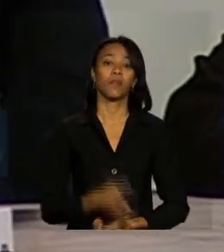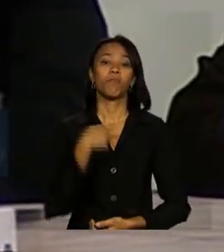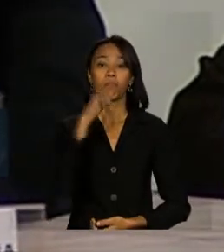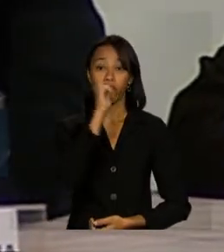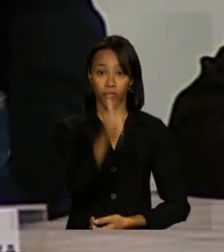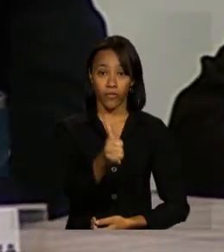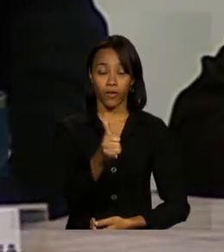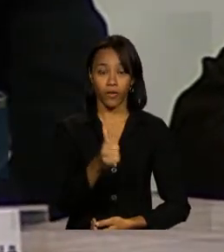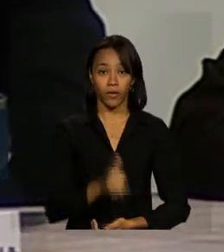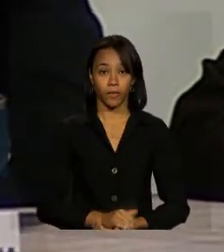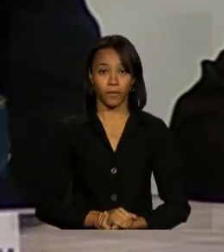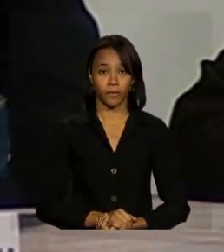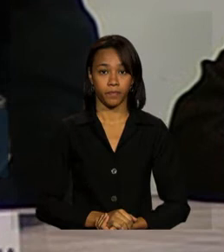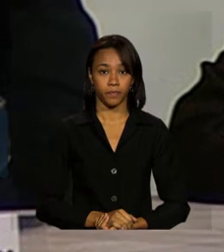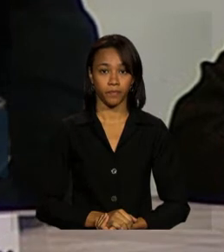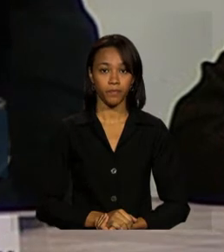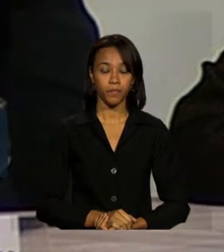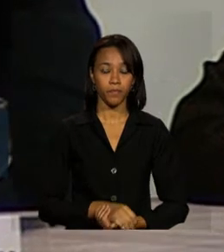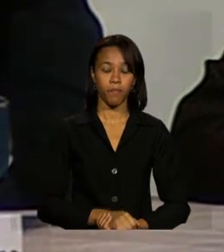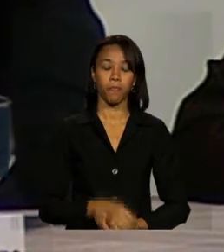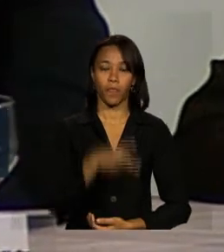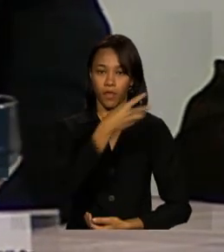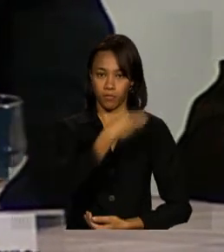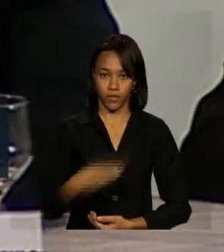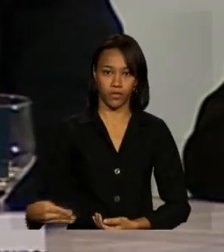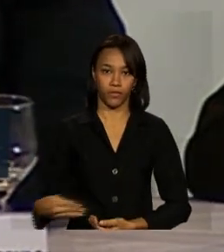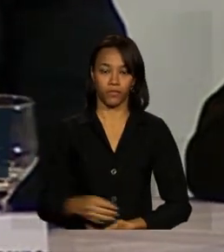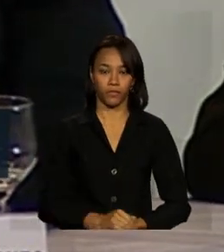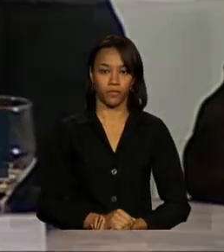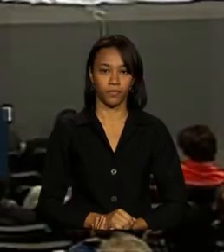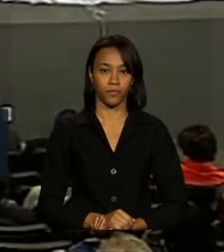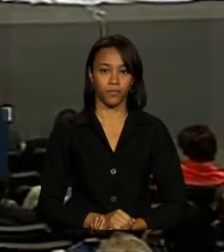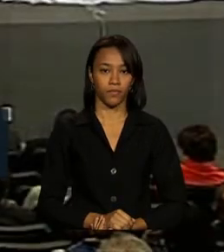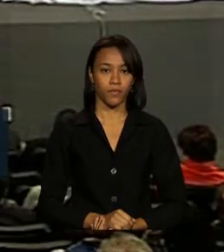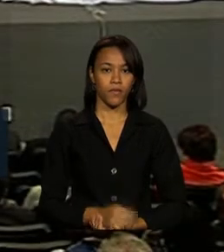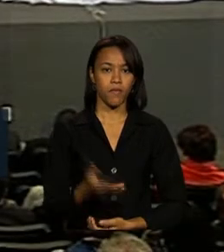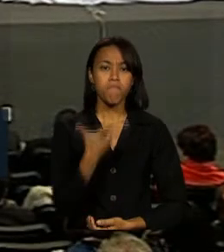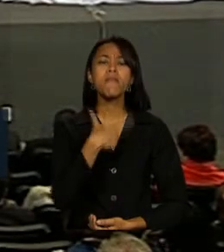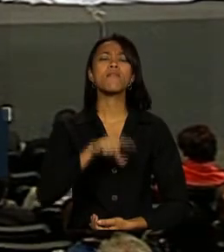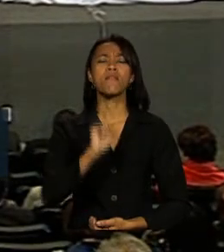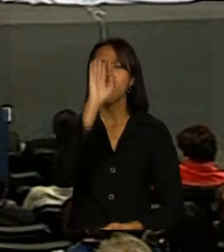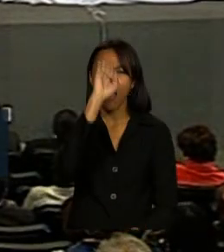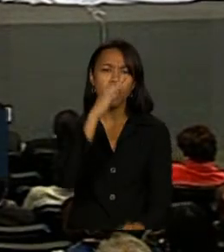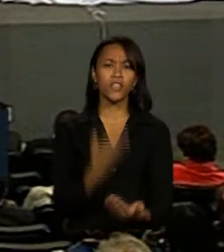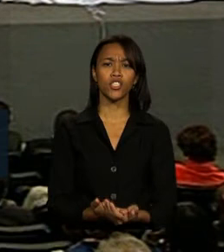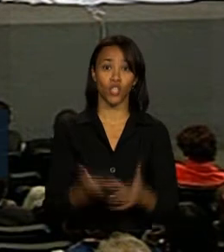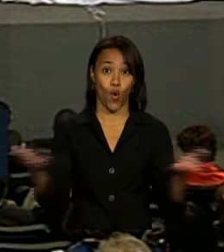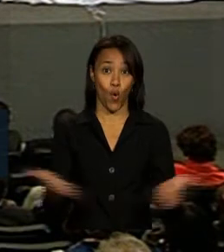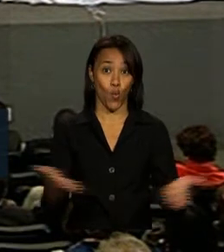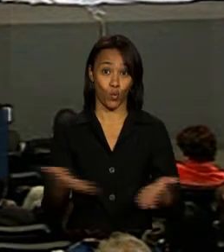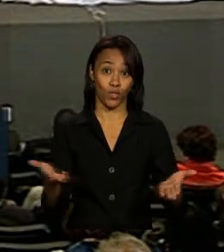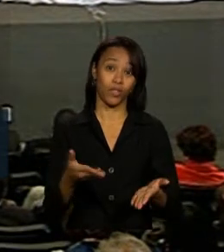dizer, caríssima ministra, que, para quem acredita, esse é um momento